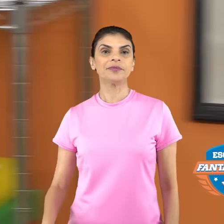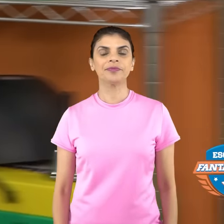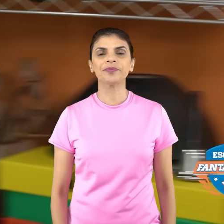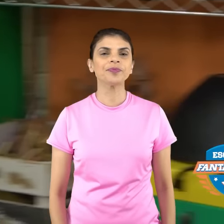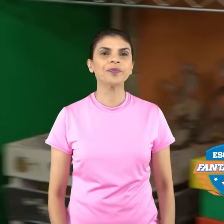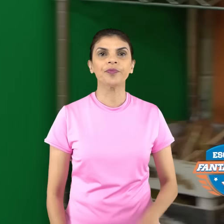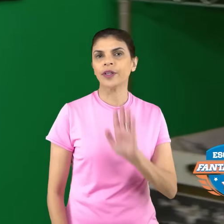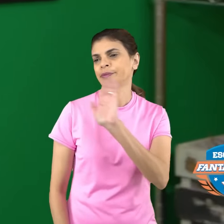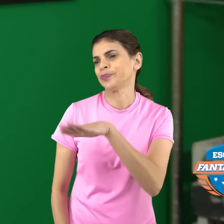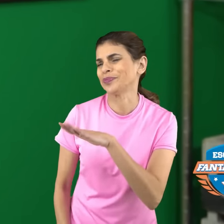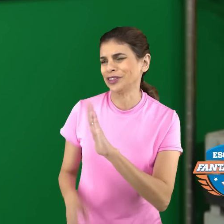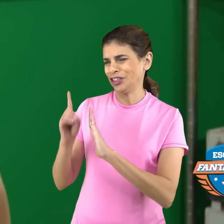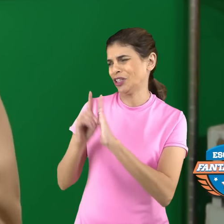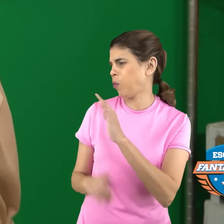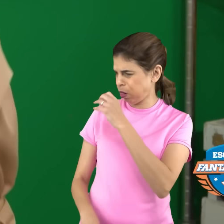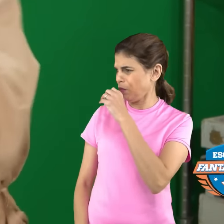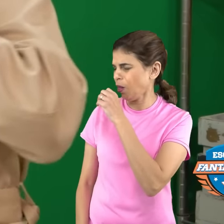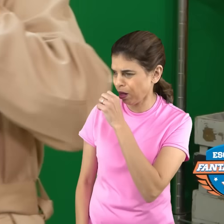Diretora, diretora...